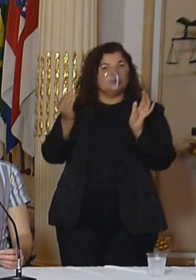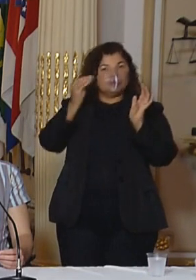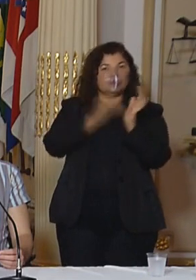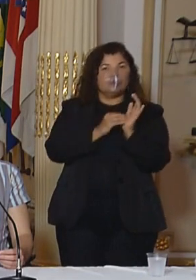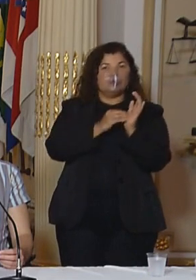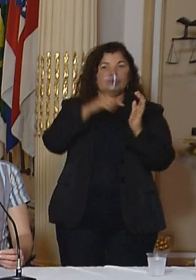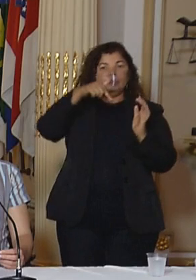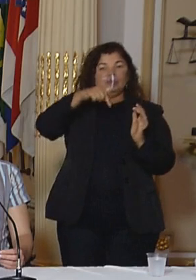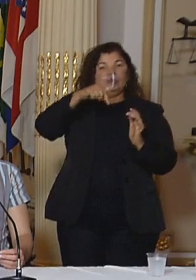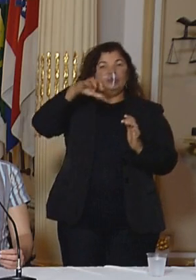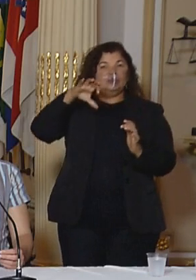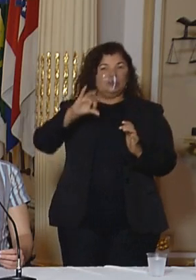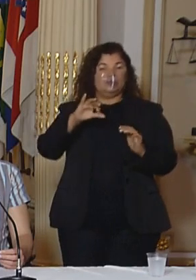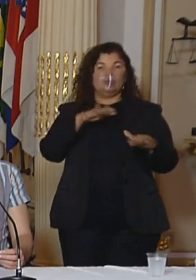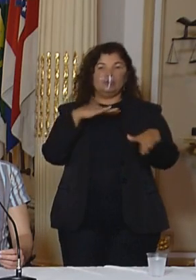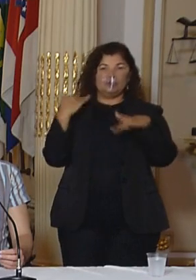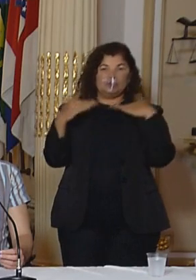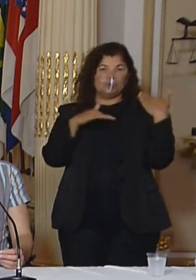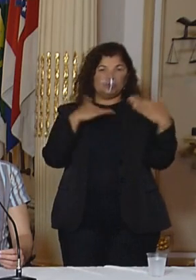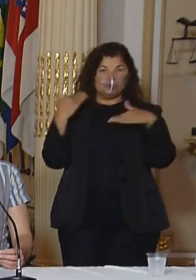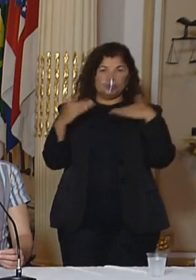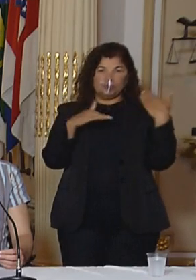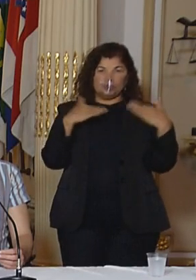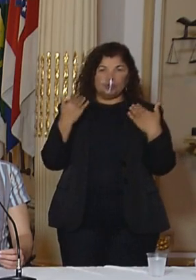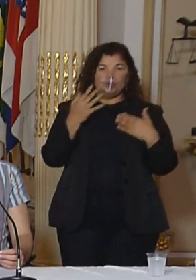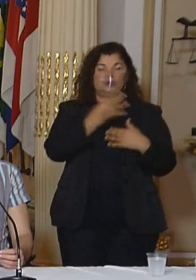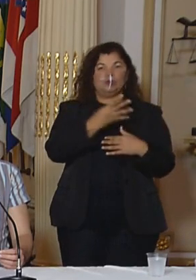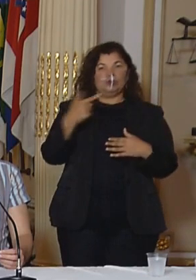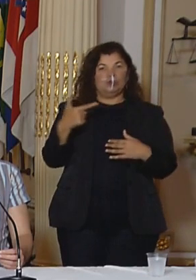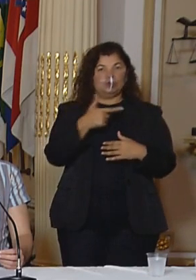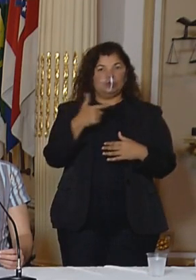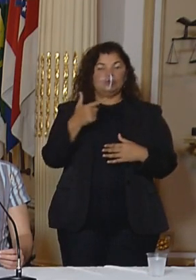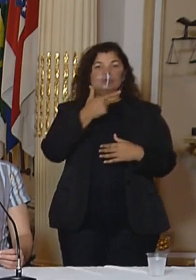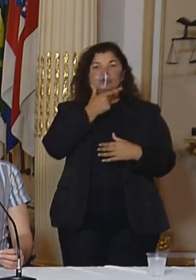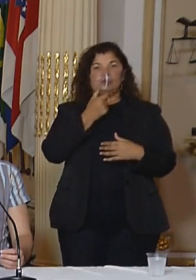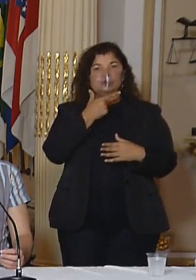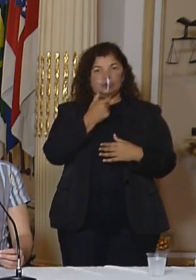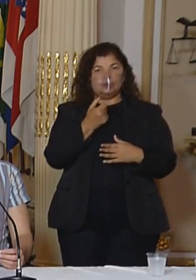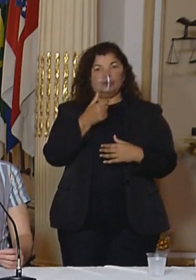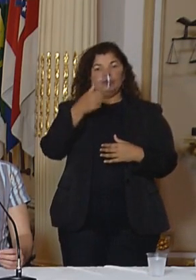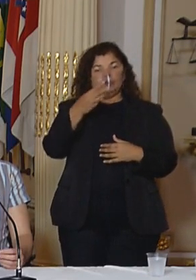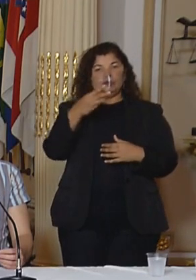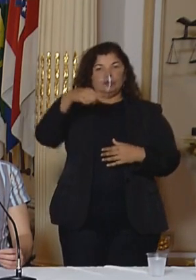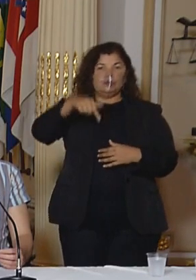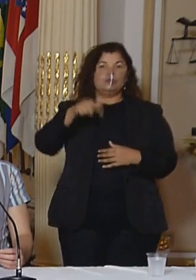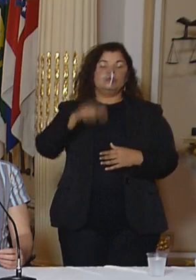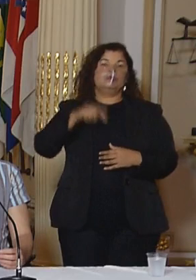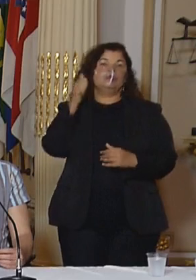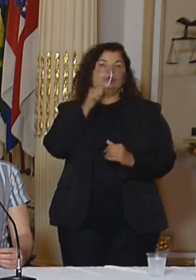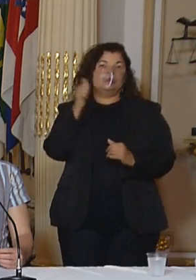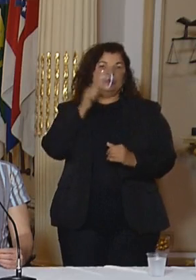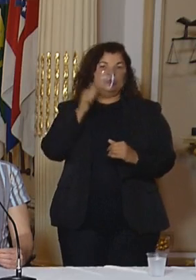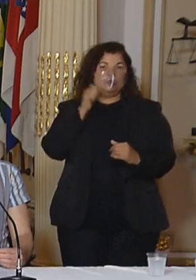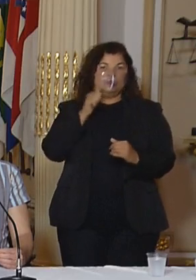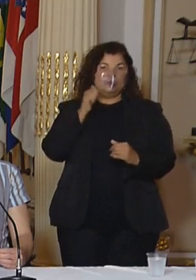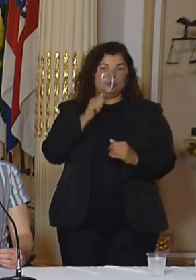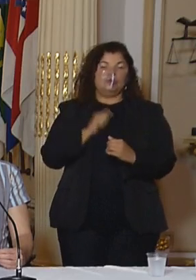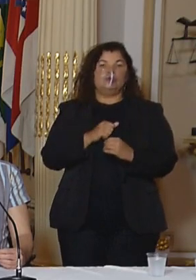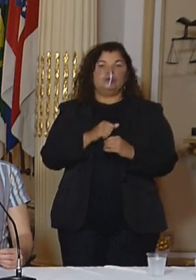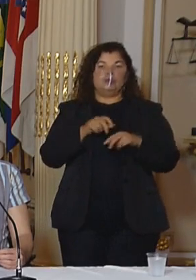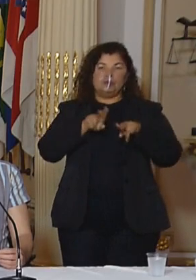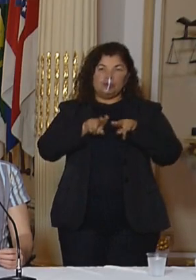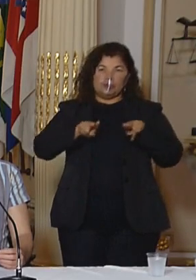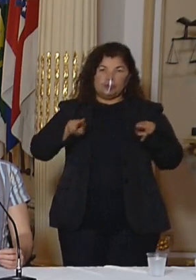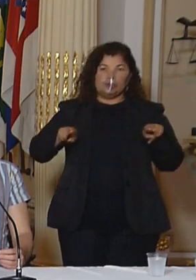novos óbitos, sendo 42 do sexo masculino e 37 do sexo feminino. Os